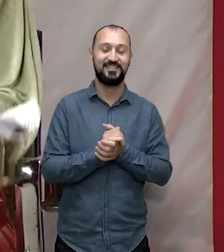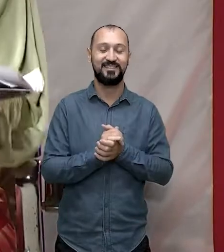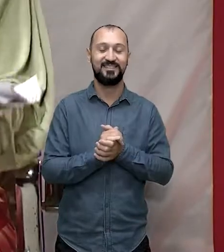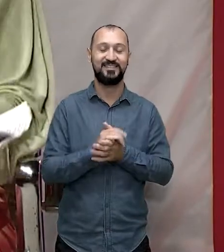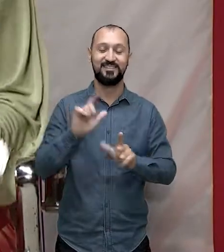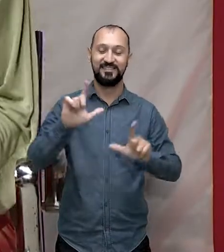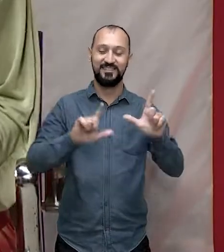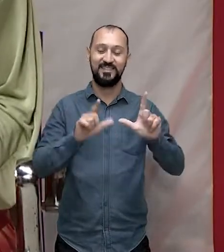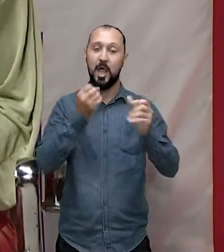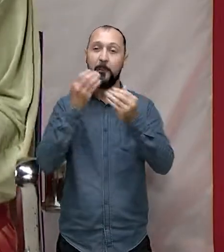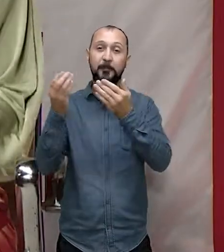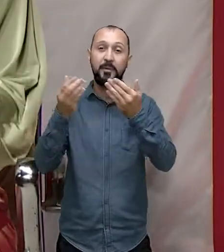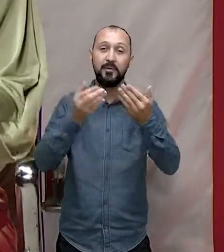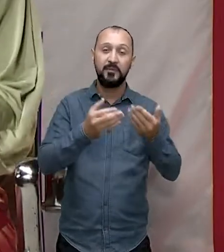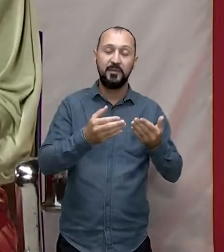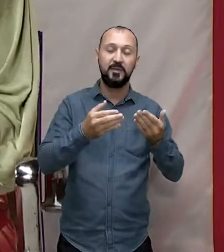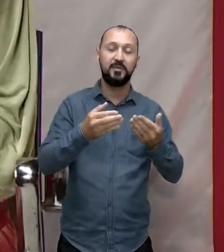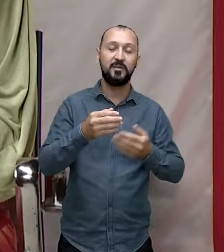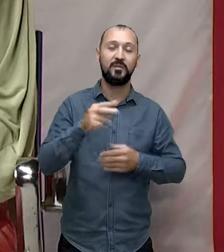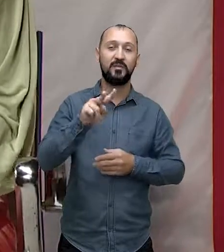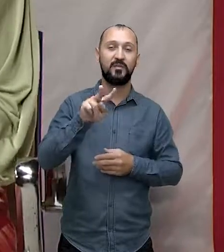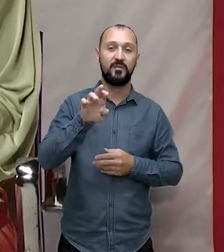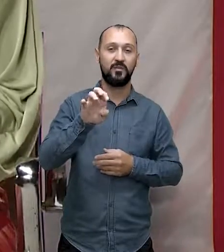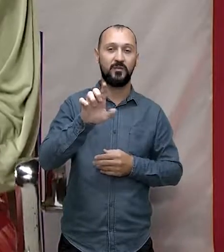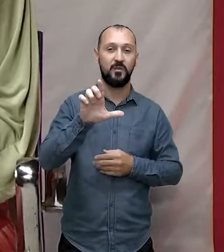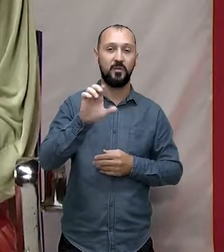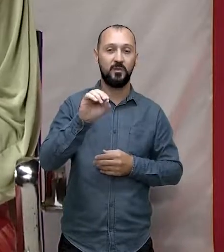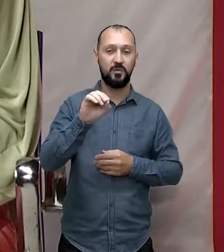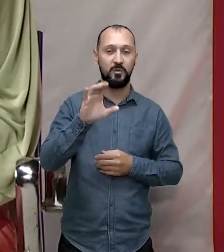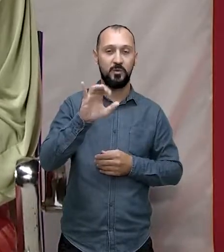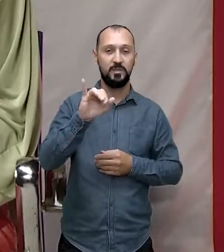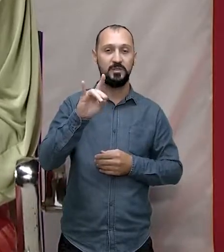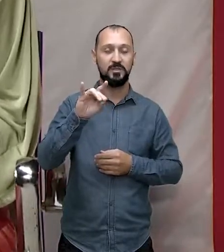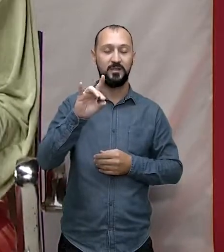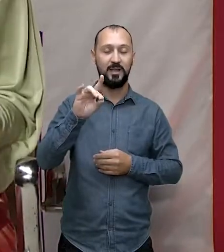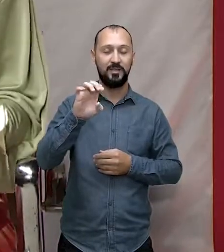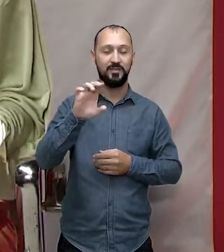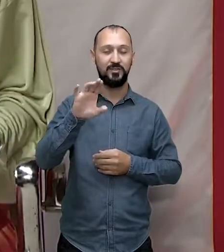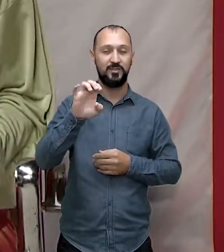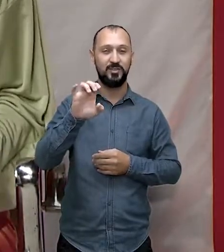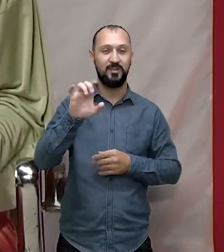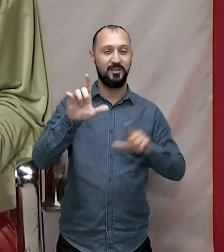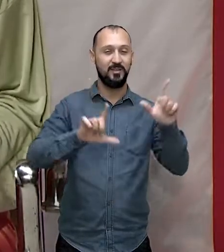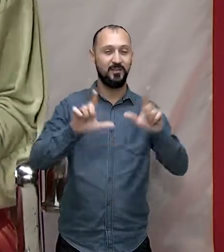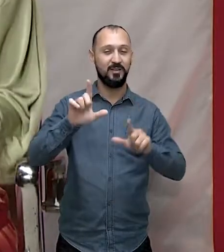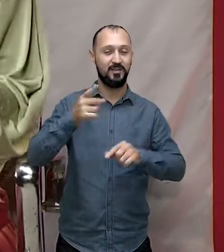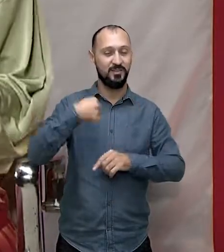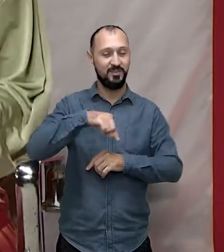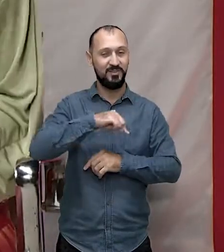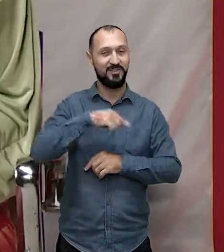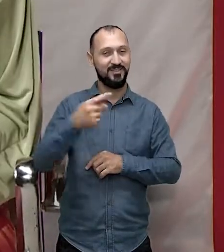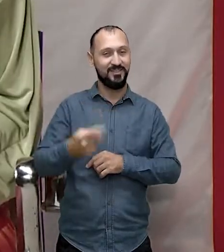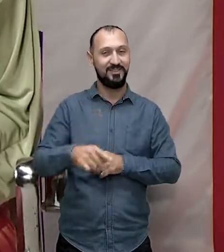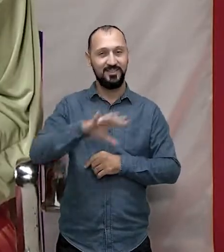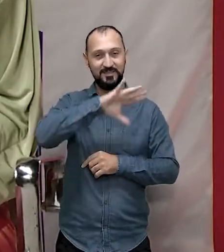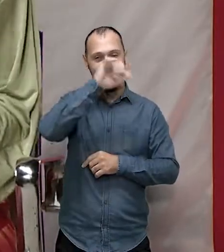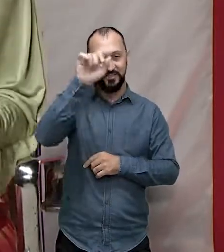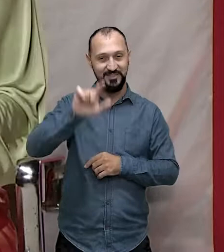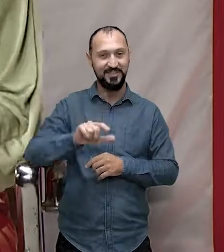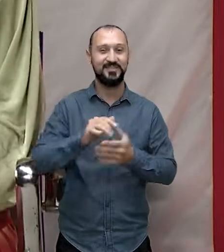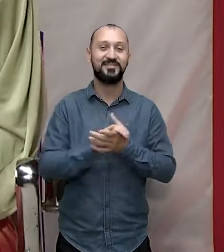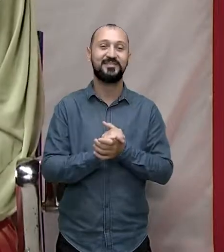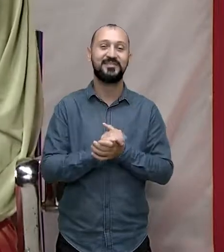todos, sejam bem-vindos a mais um Velocidade aqui na TV Assembleia, a TV da gente de